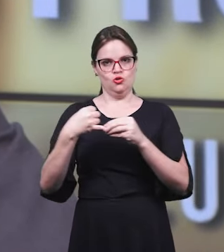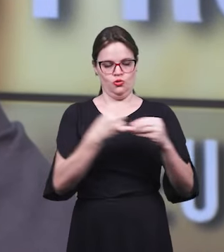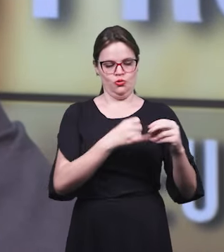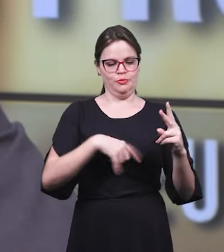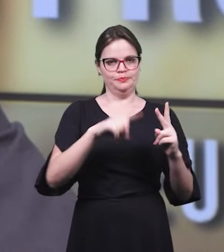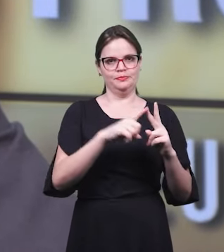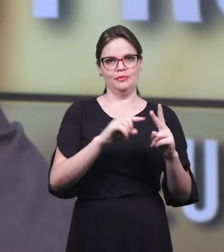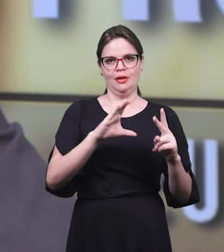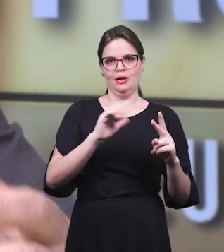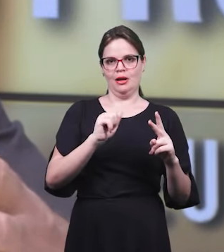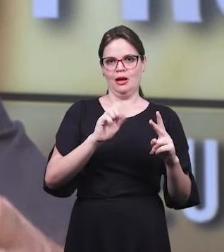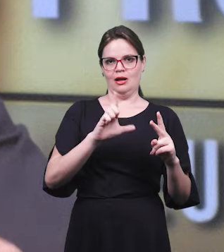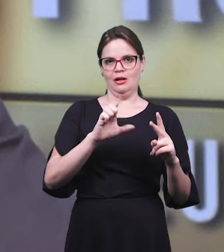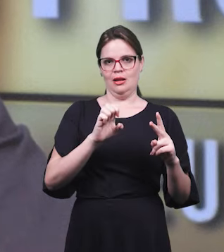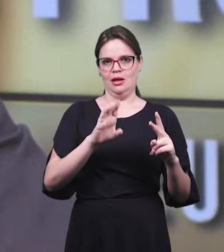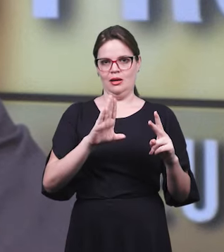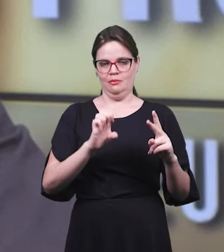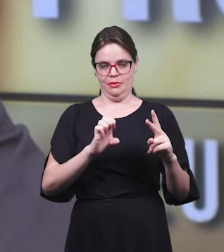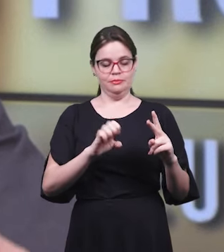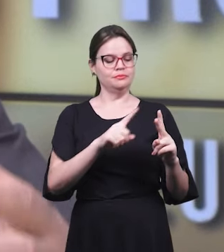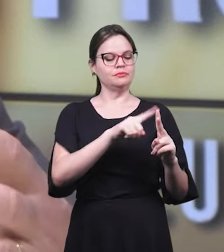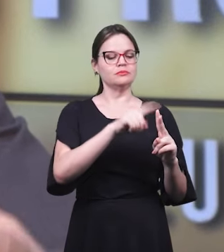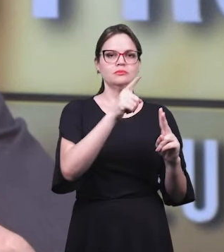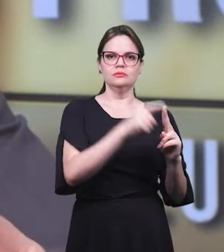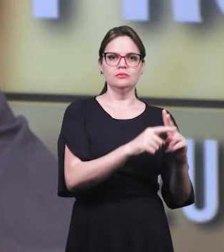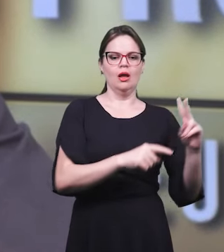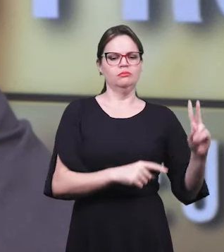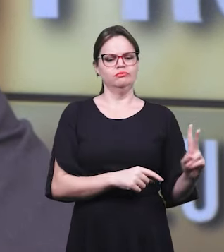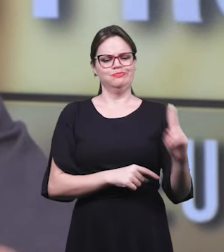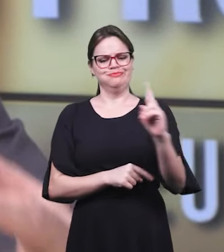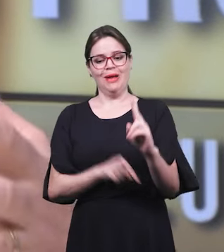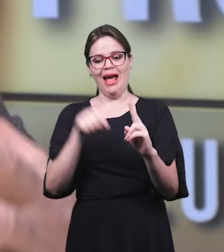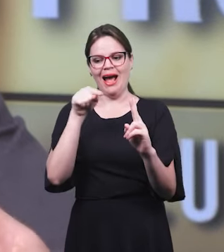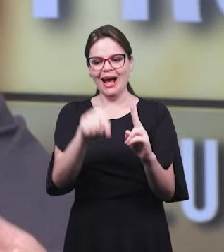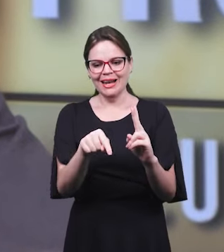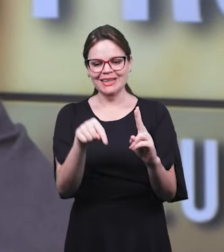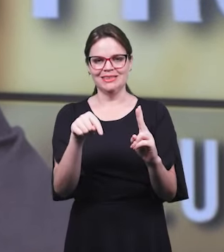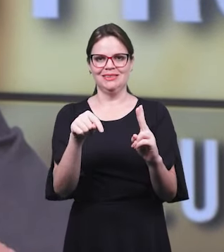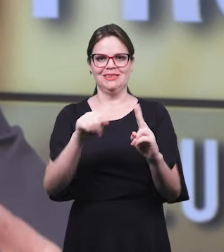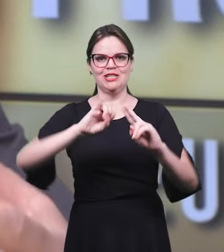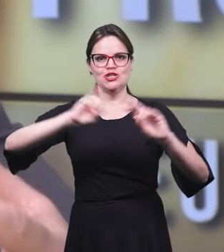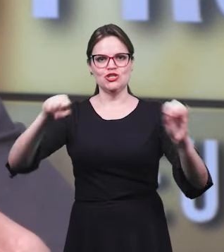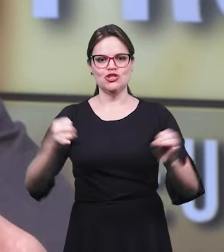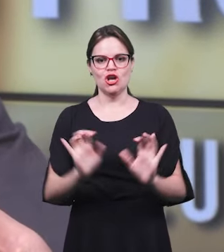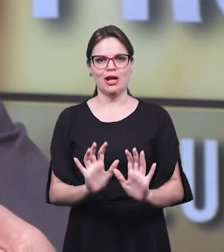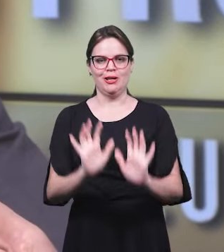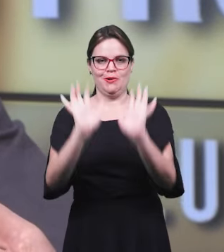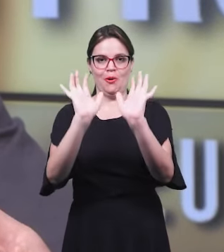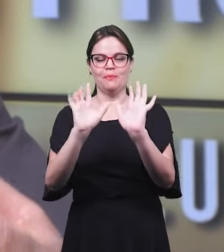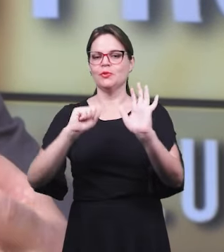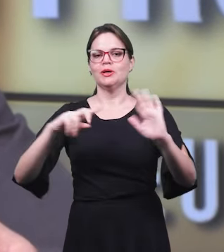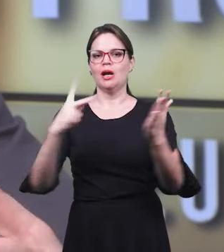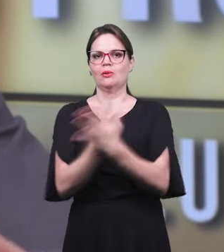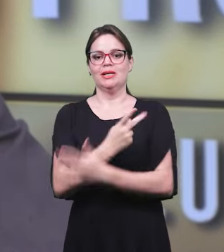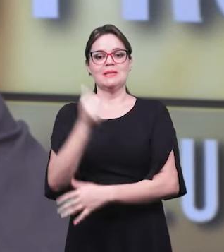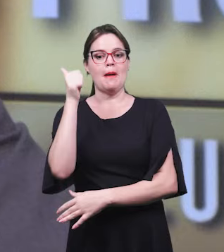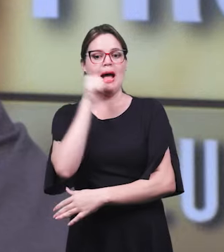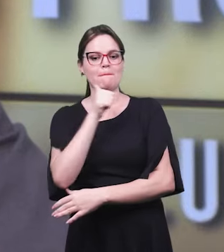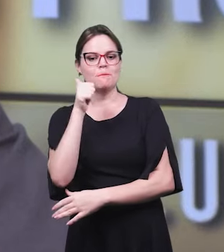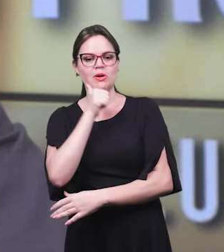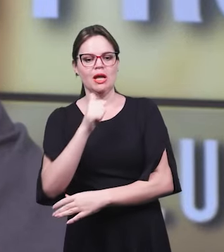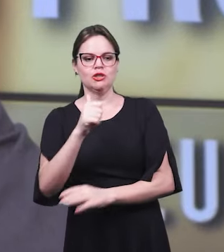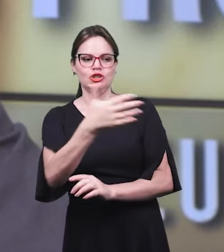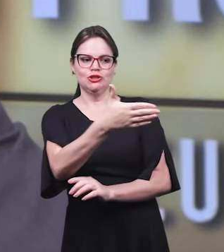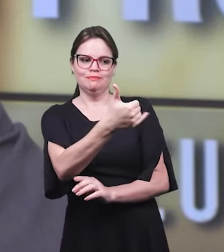sua casa, e ali um pacto, uma aliança foi